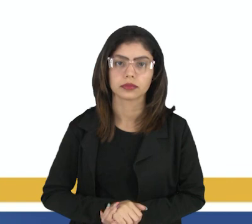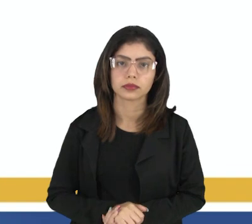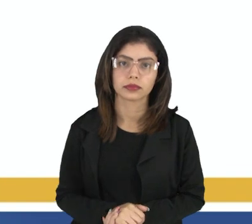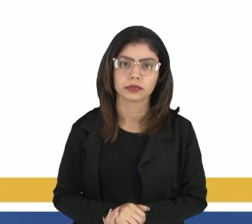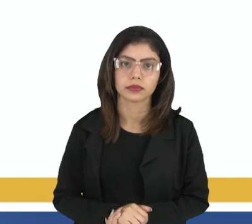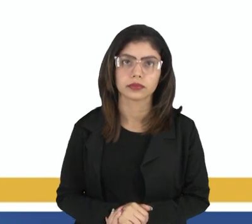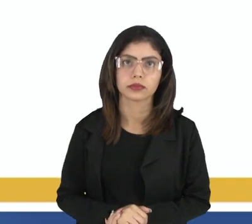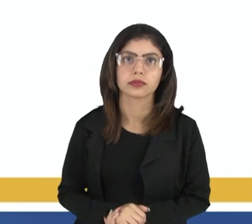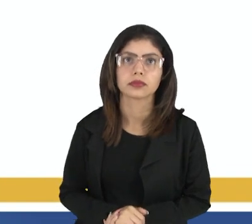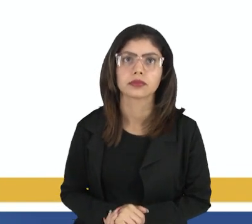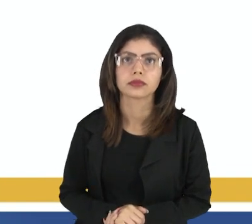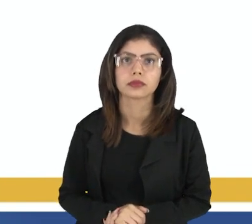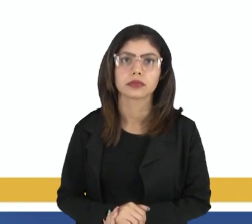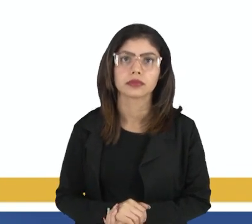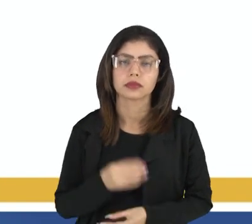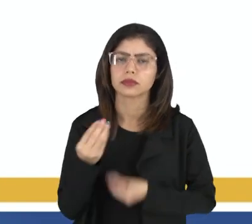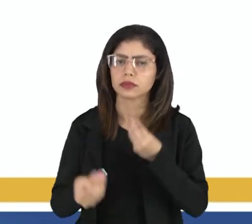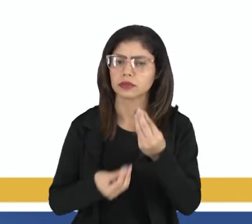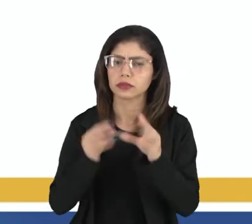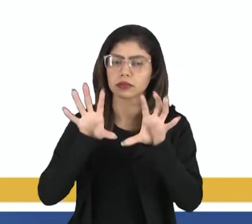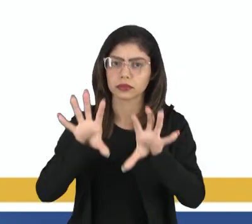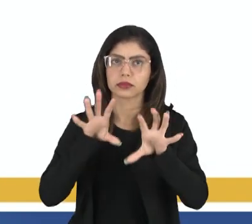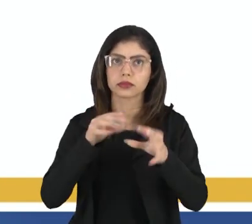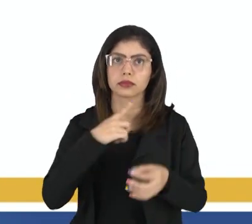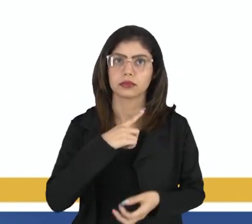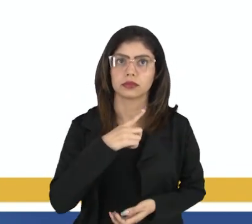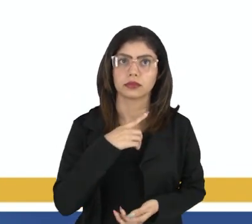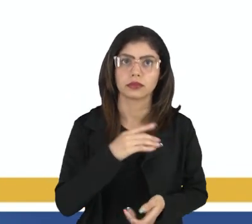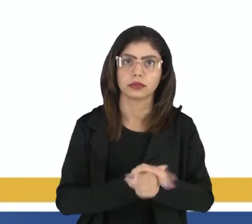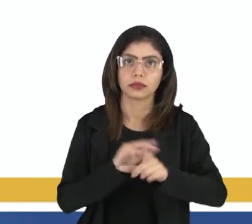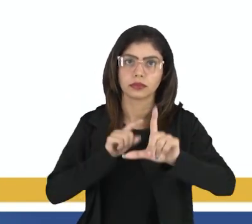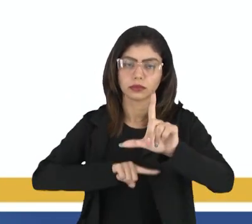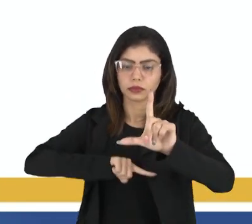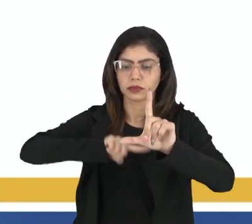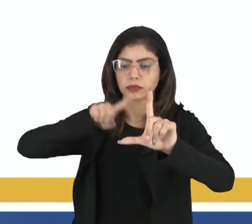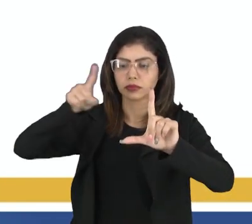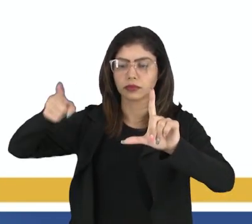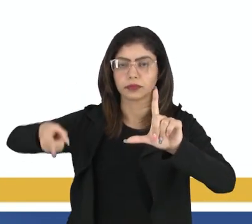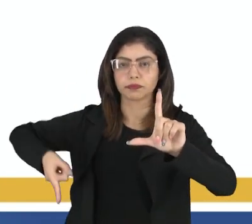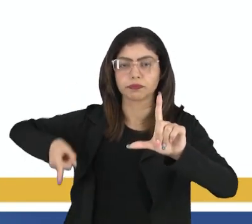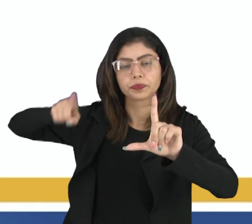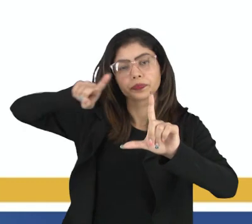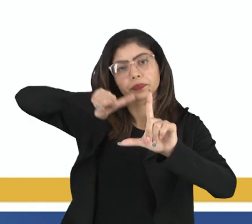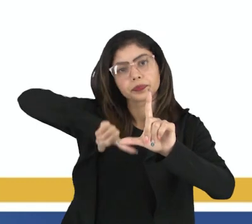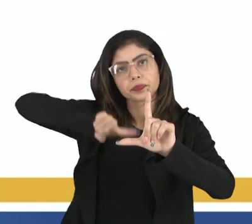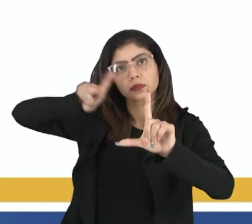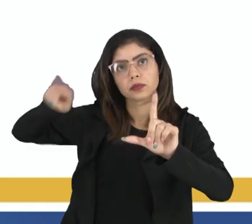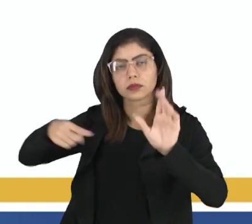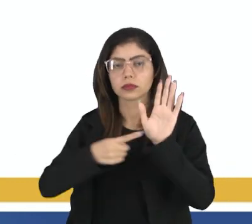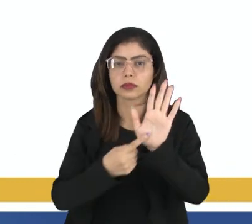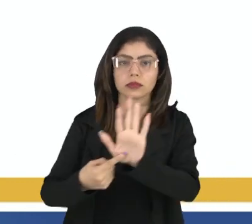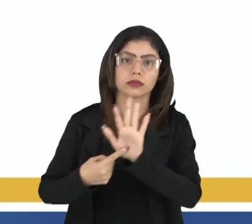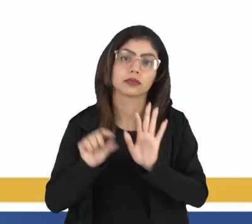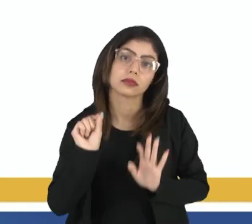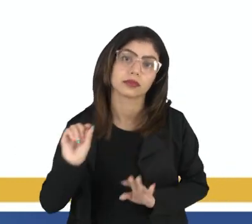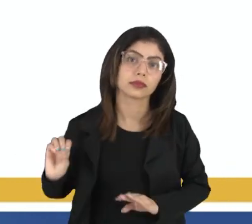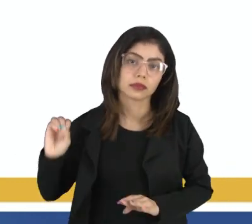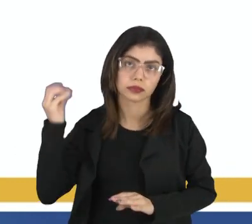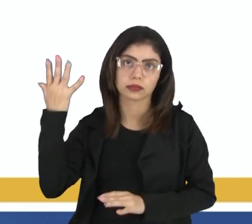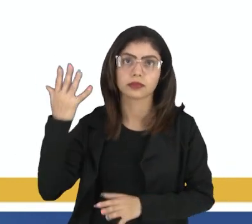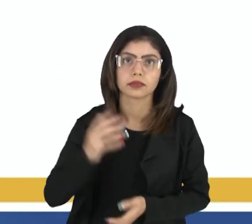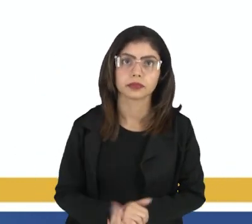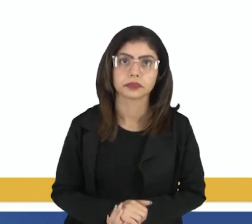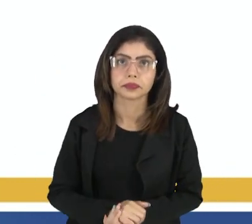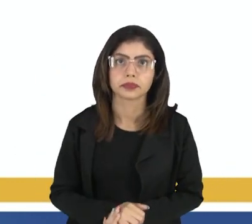29.700. Com isso, nós temos o gráfico mostrando, tá, o que vai